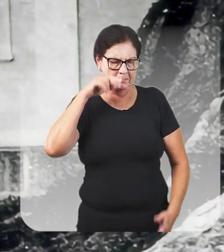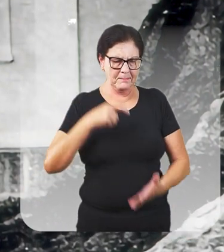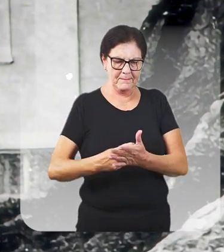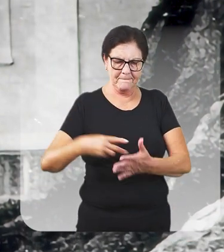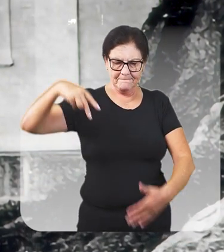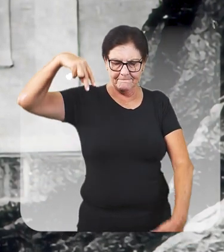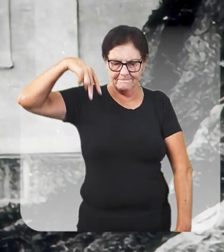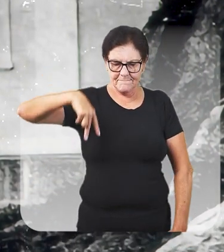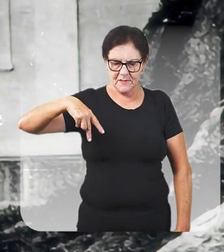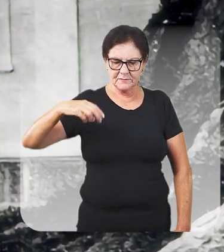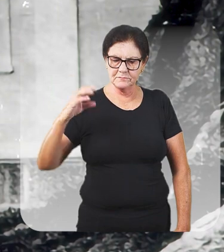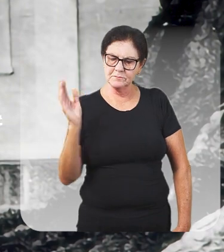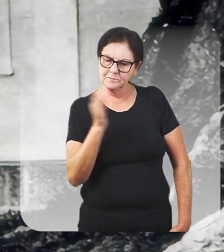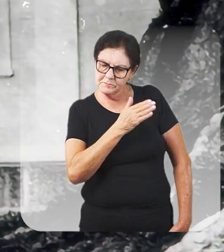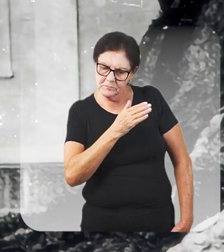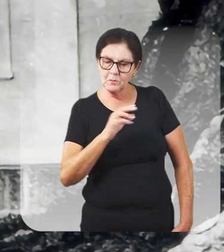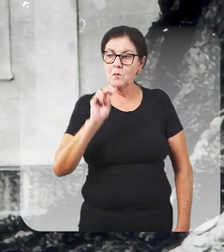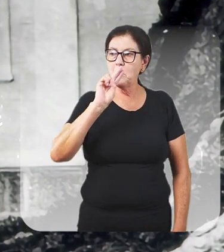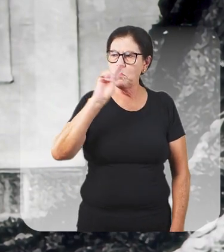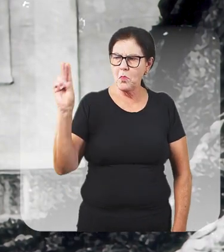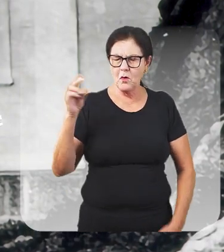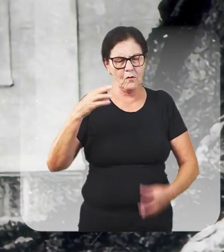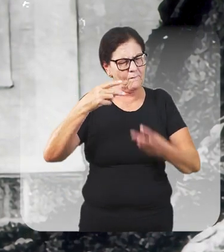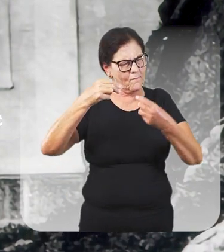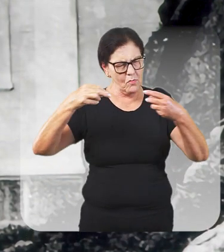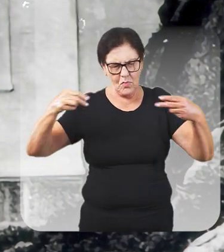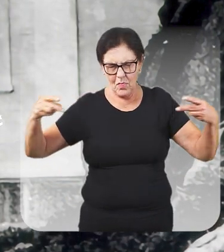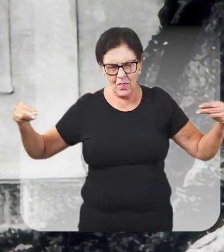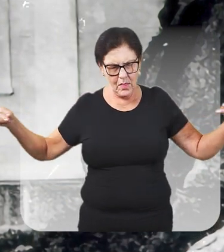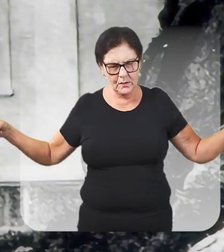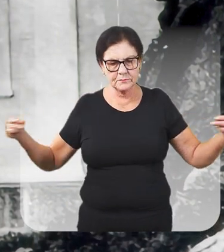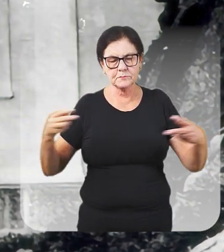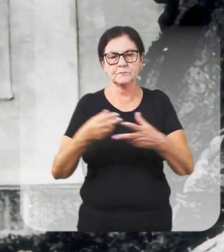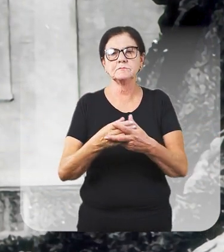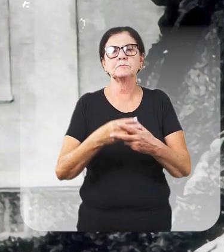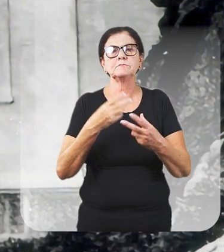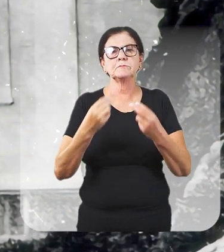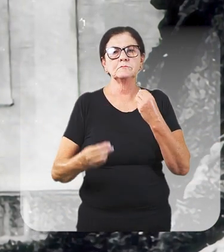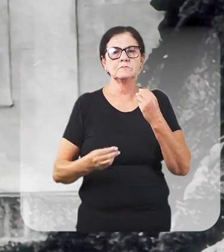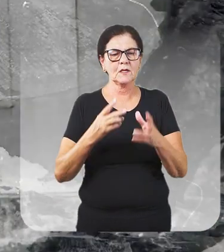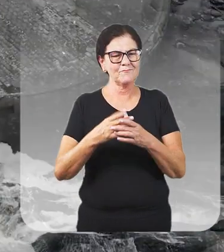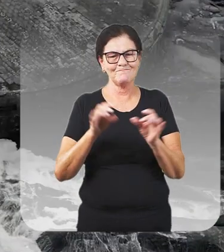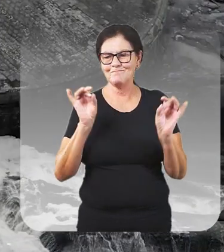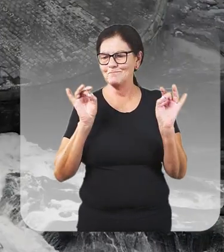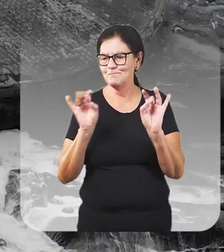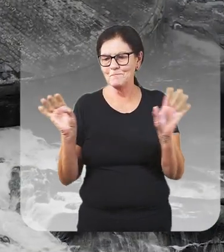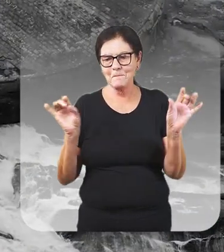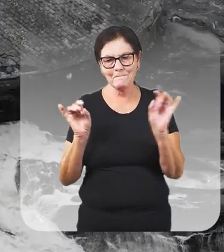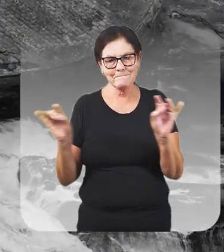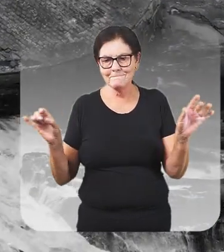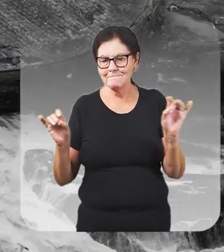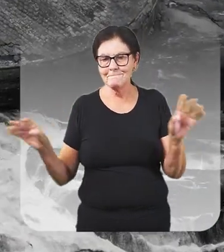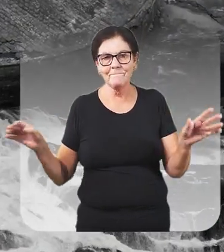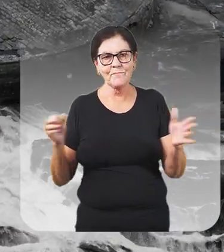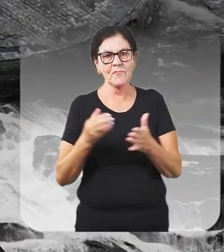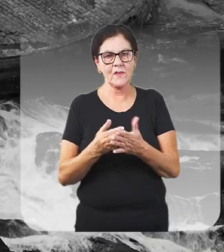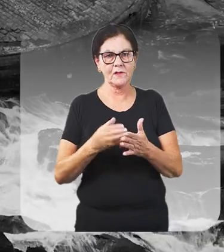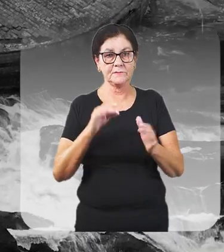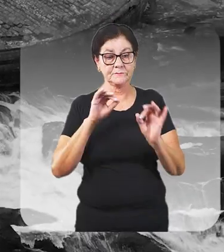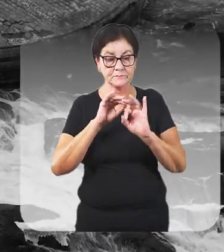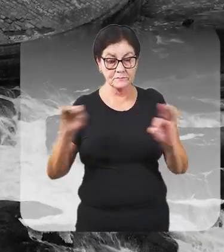Prado, Siqueira Campos e Eduardo Gomes, logo perceberam que estavam sozinhos. O Forte de Copacabana,